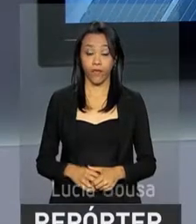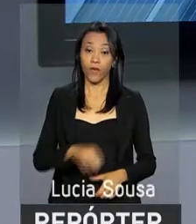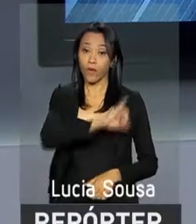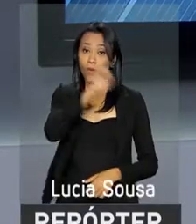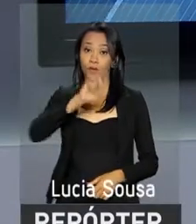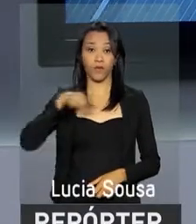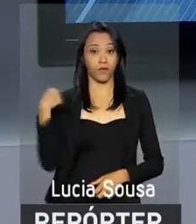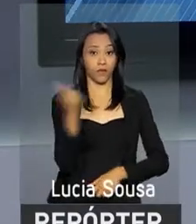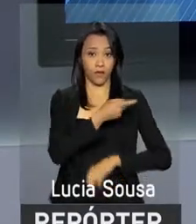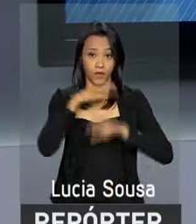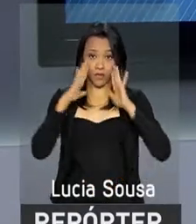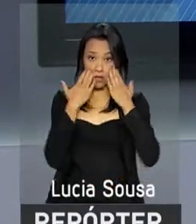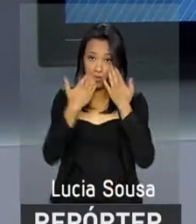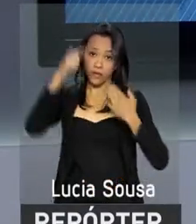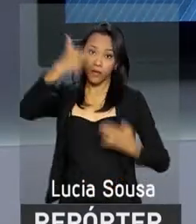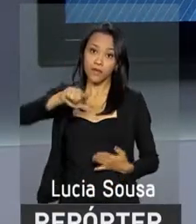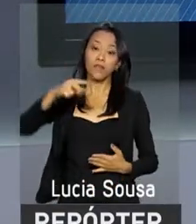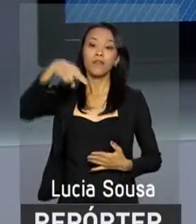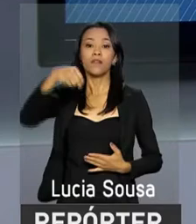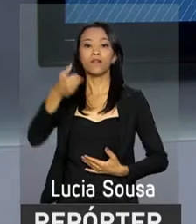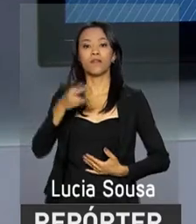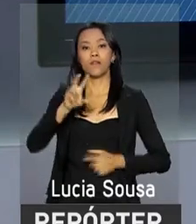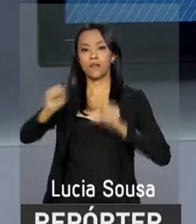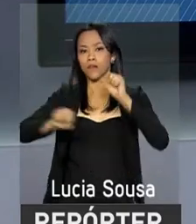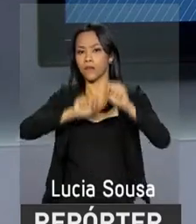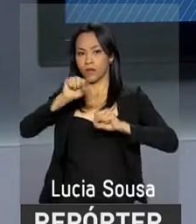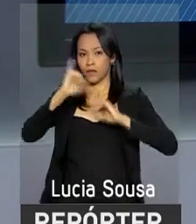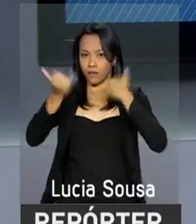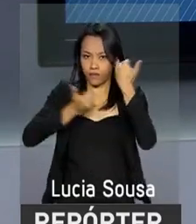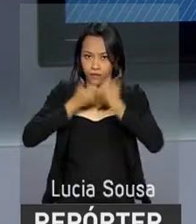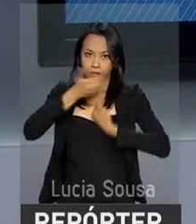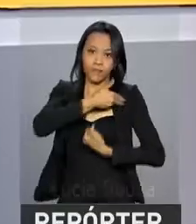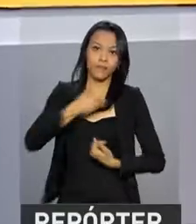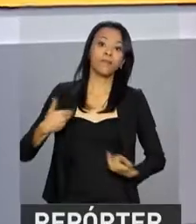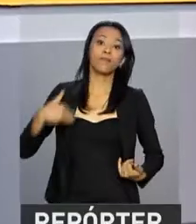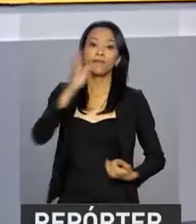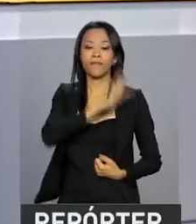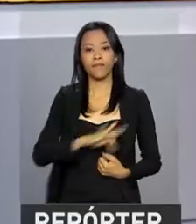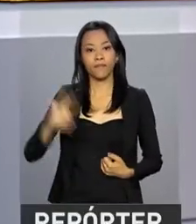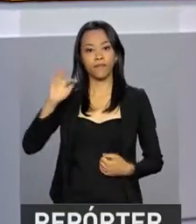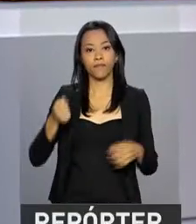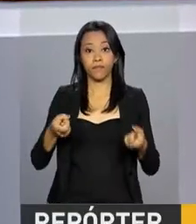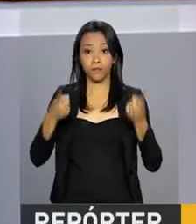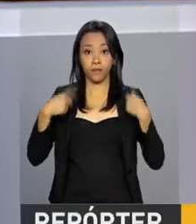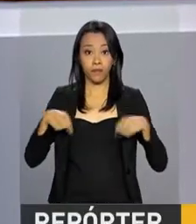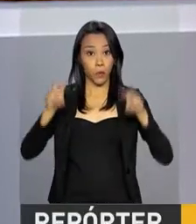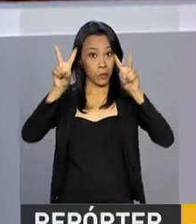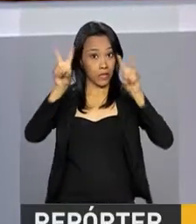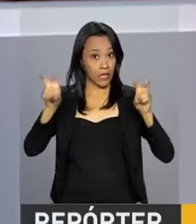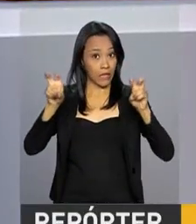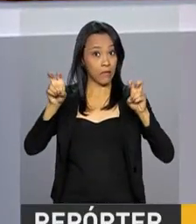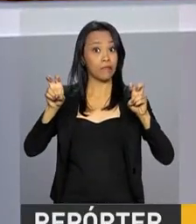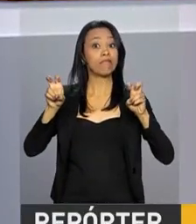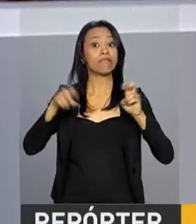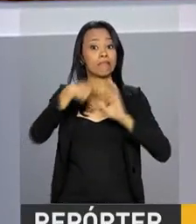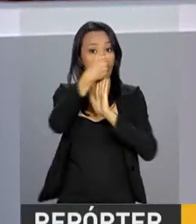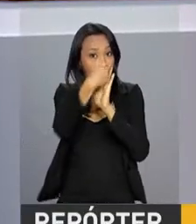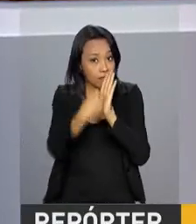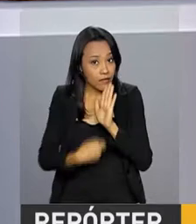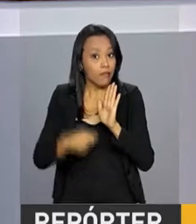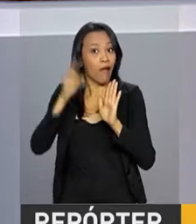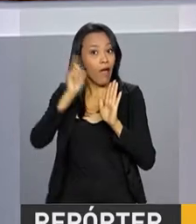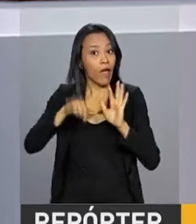Olá, estamos de volta com o repórter NBR e as notícias do governo federal. O tema da redação do Enem este ano foi sobre